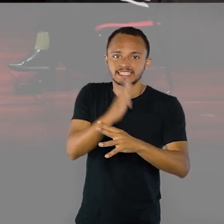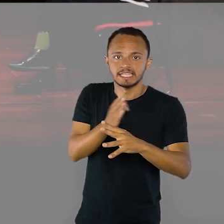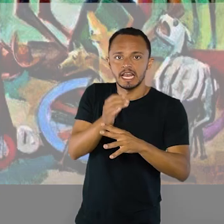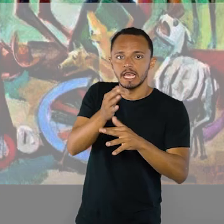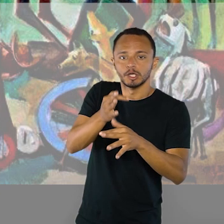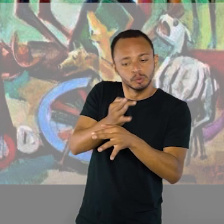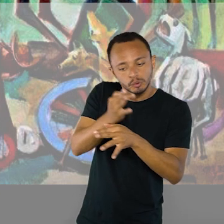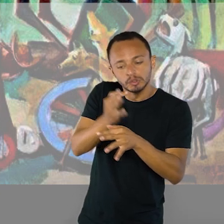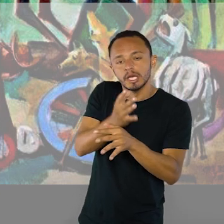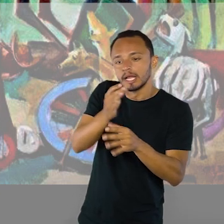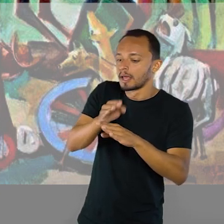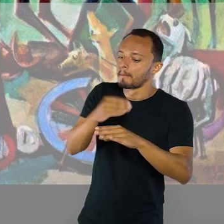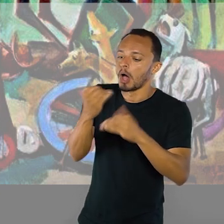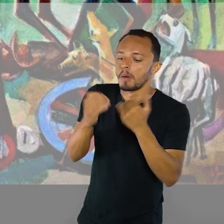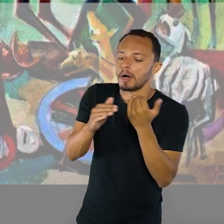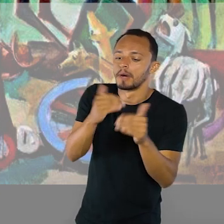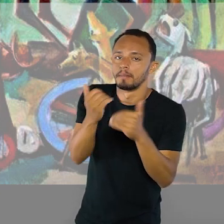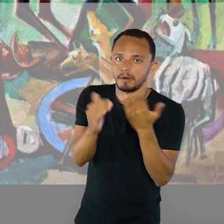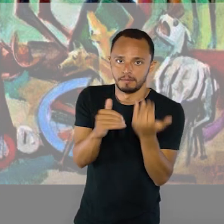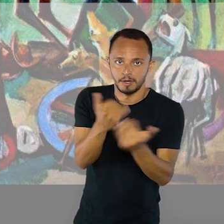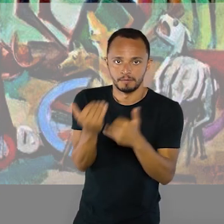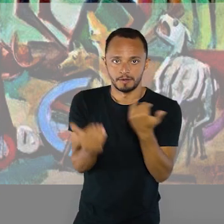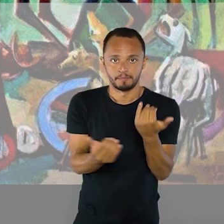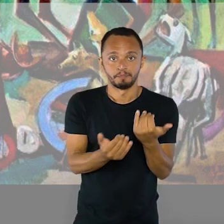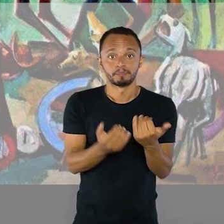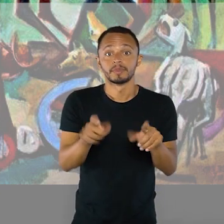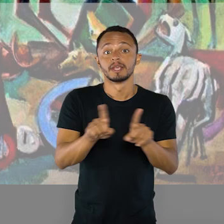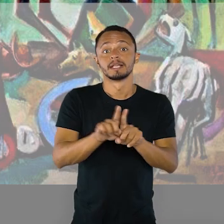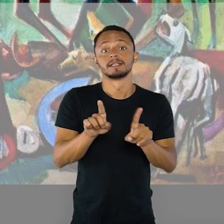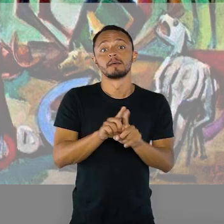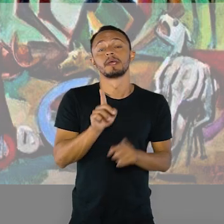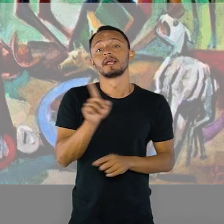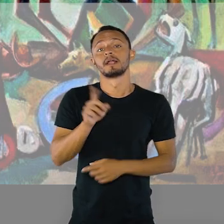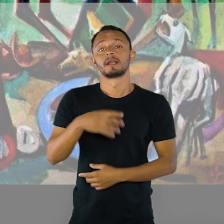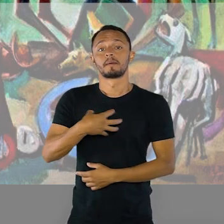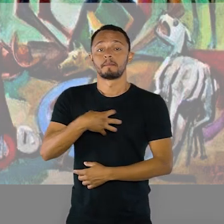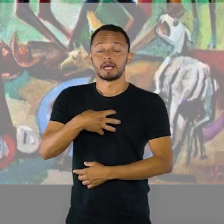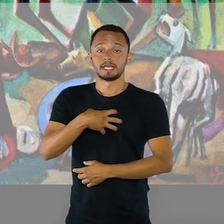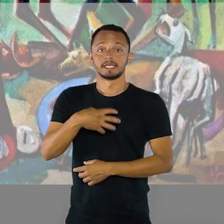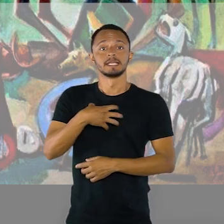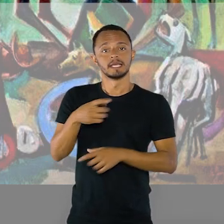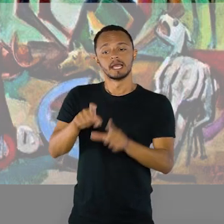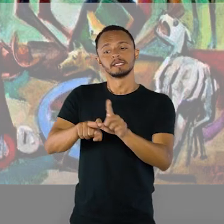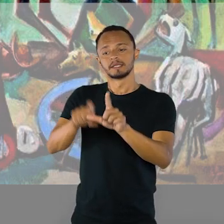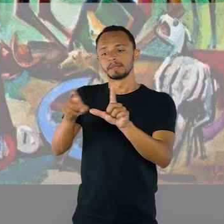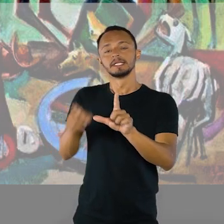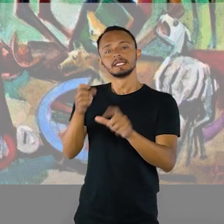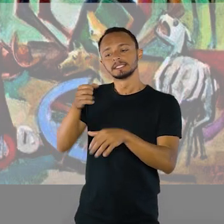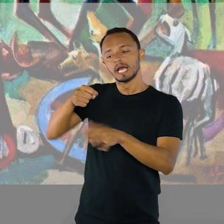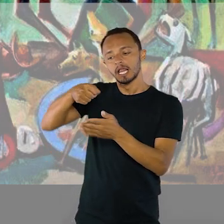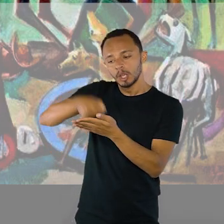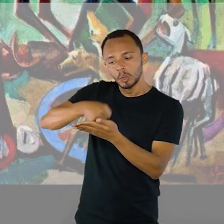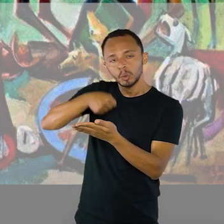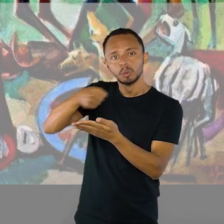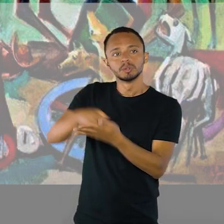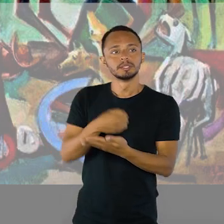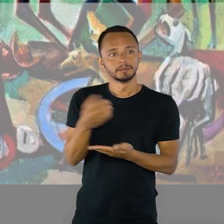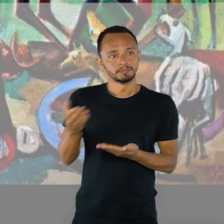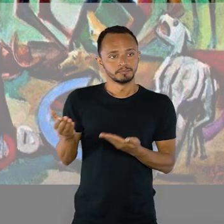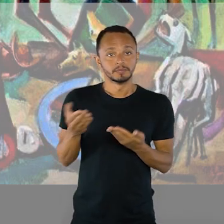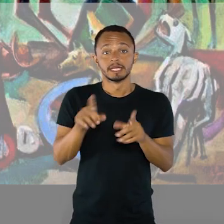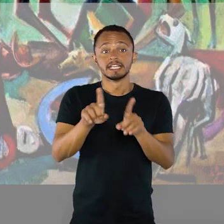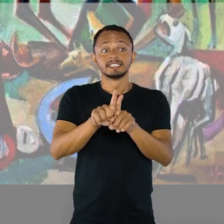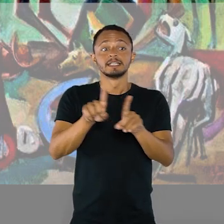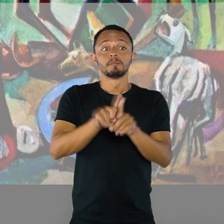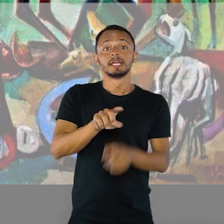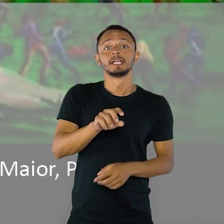um dos eventos ocorridos na Bahia durante as lutas pela independência. Também temos imagens da Batalha